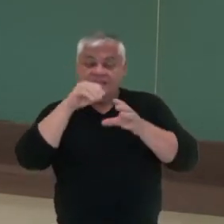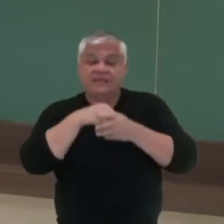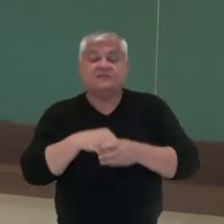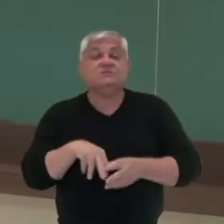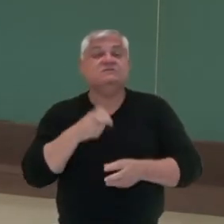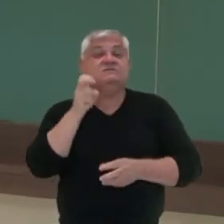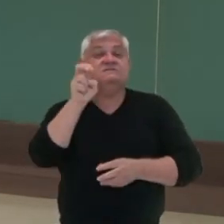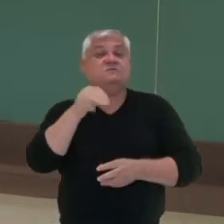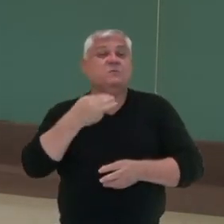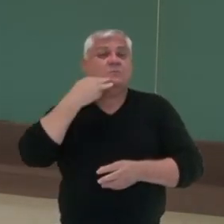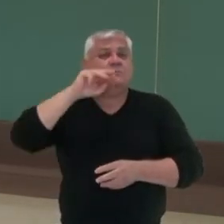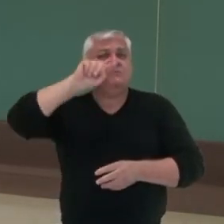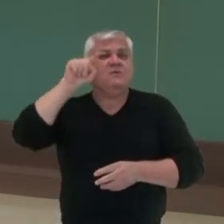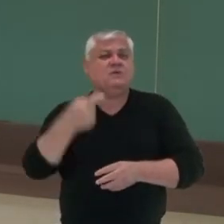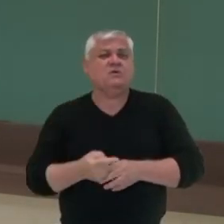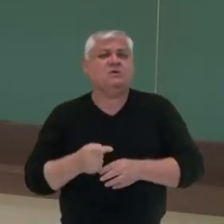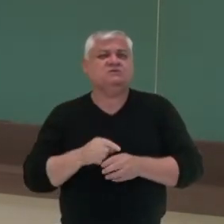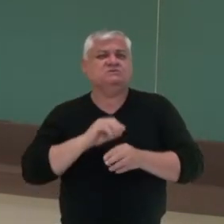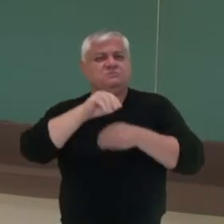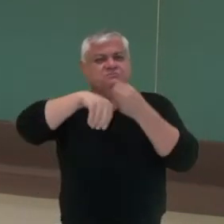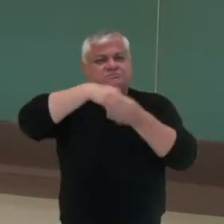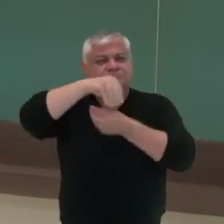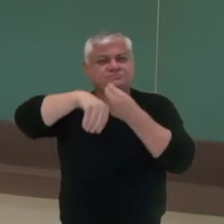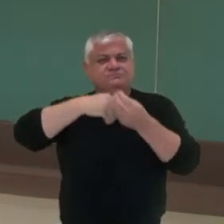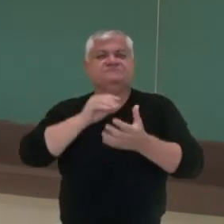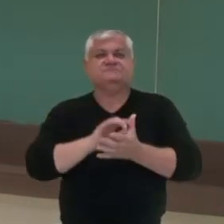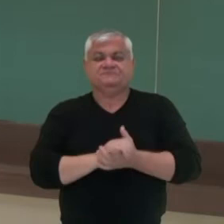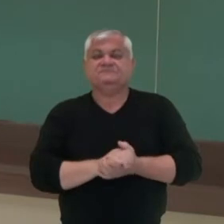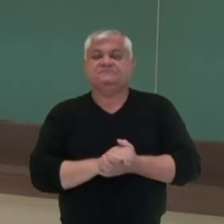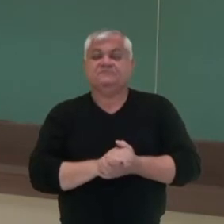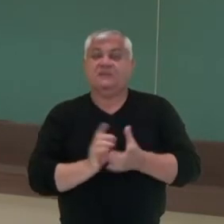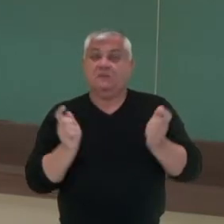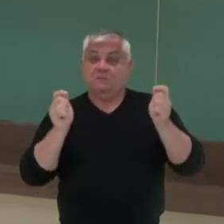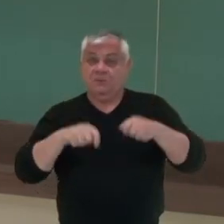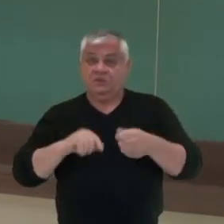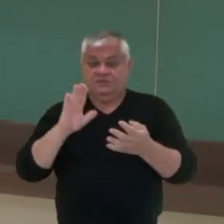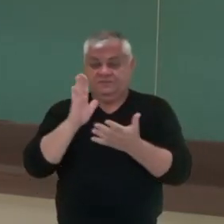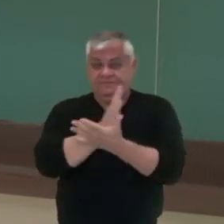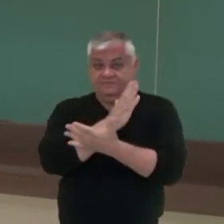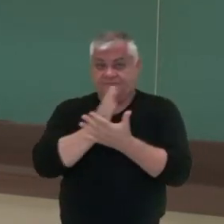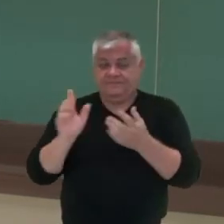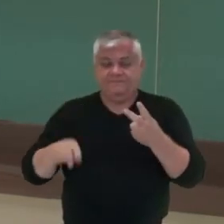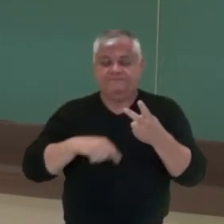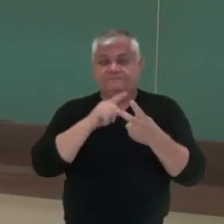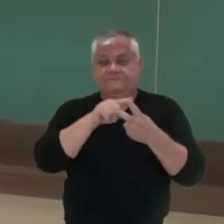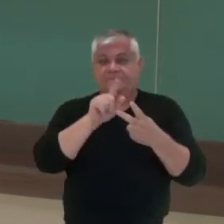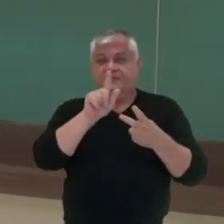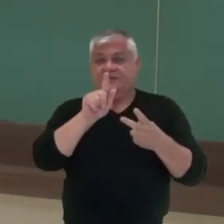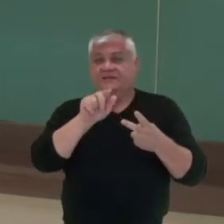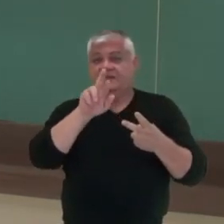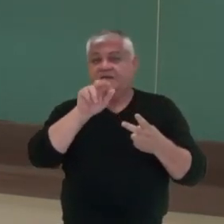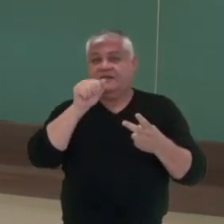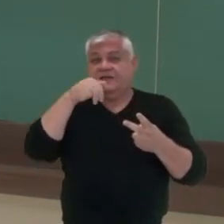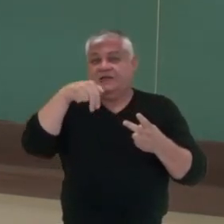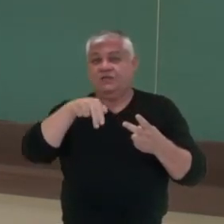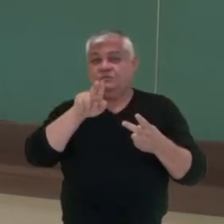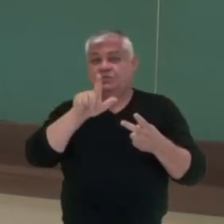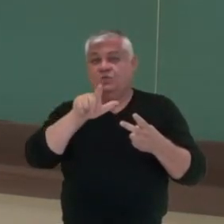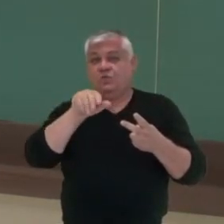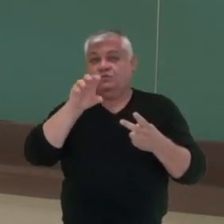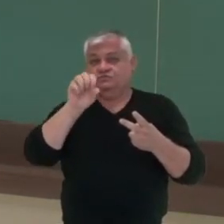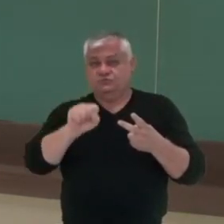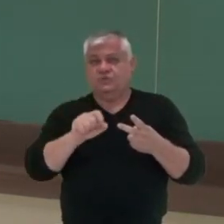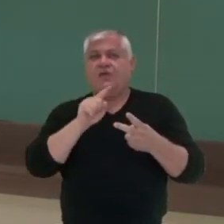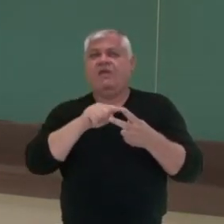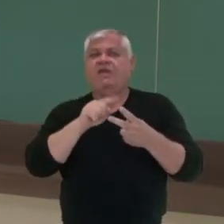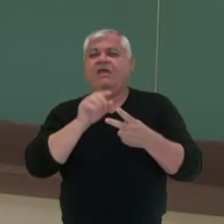de hemácias em 1 milímetro cúbico. Eles podem ser classificados como granuloso ou agranuloso. Granuloso